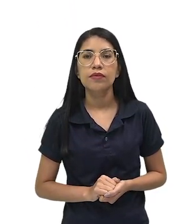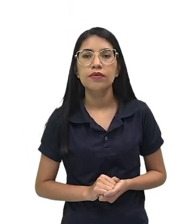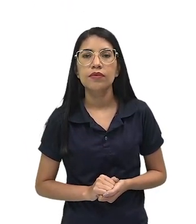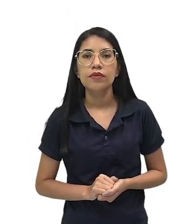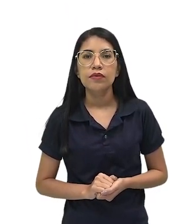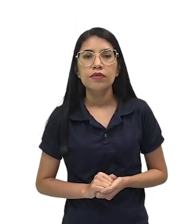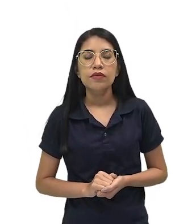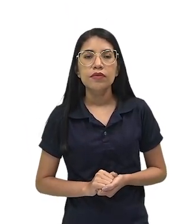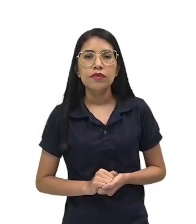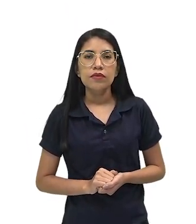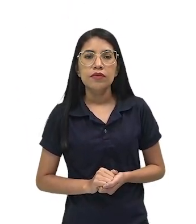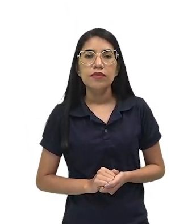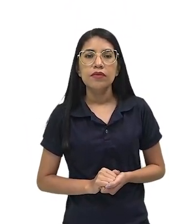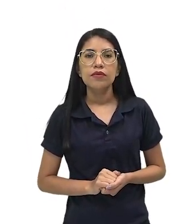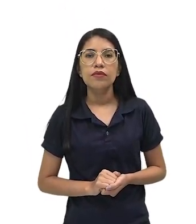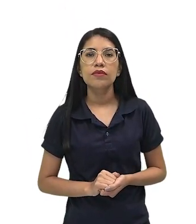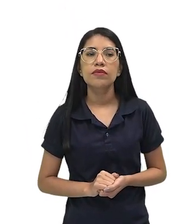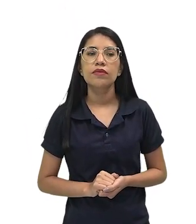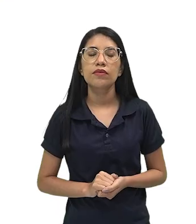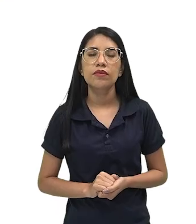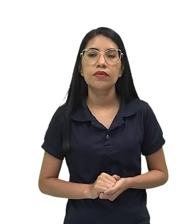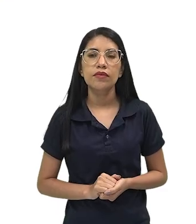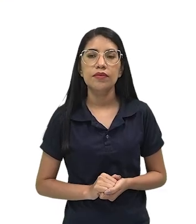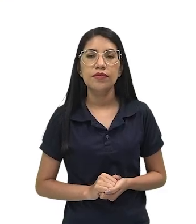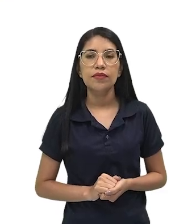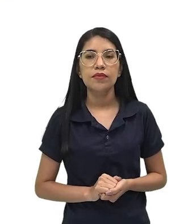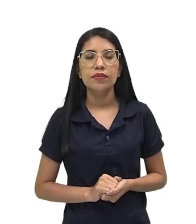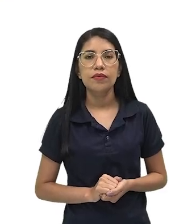3, certo que nós vamos ver agora,